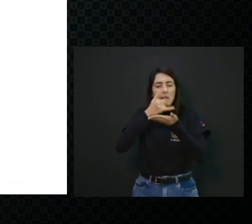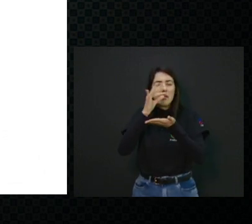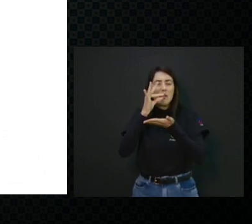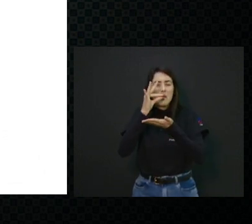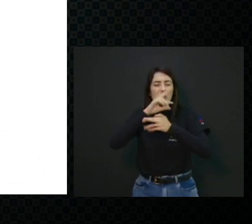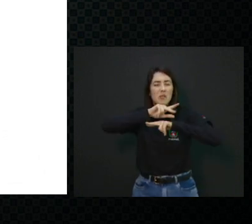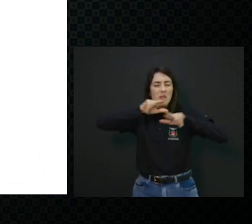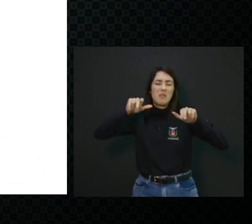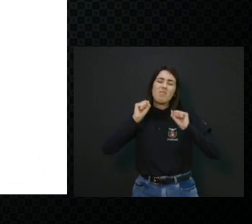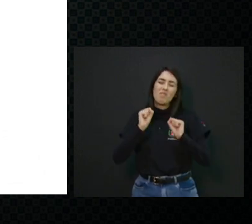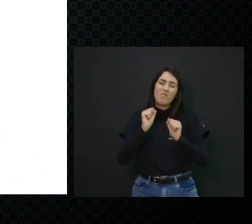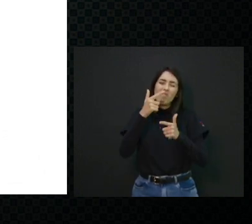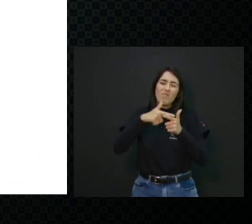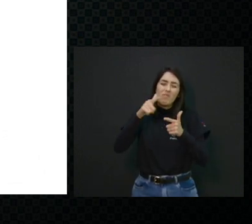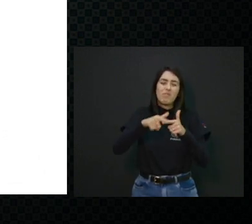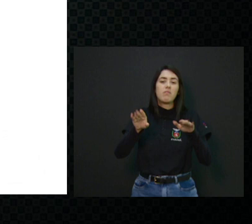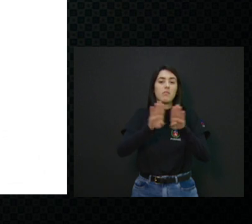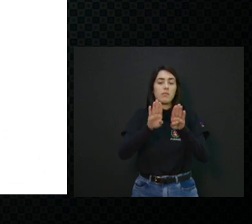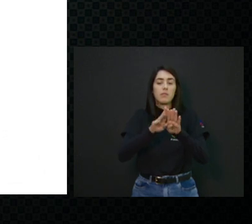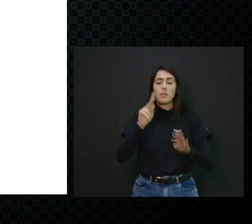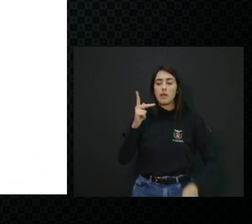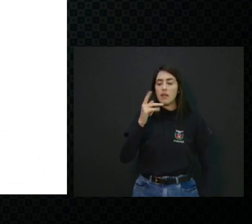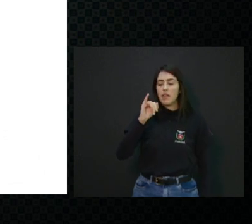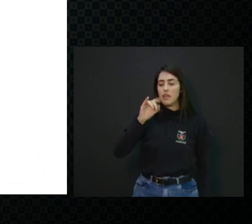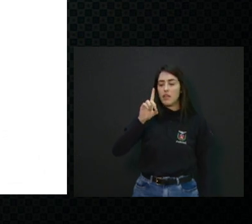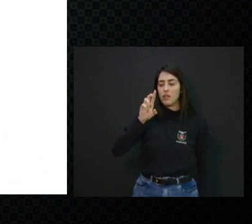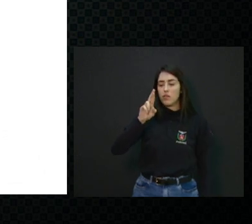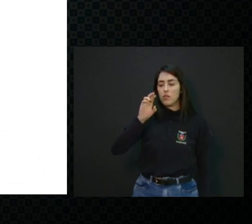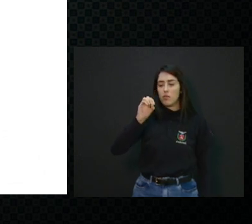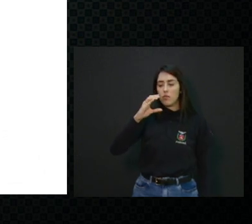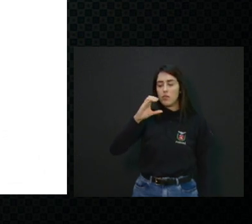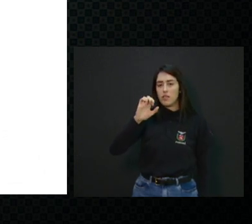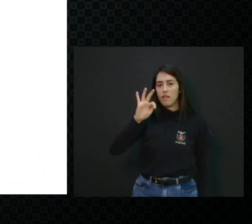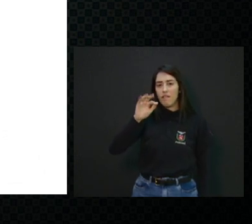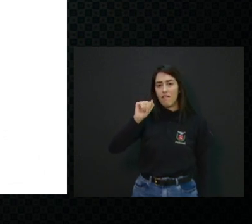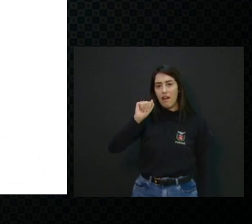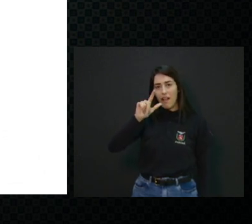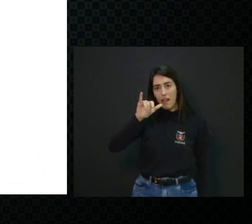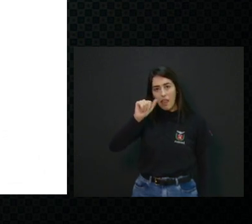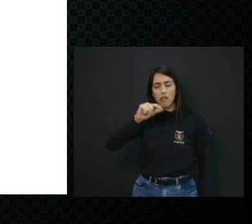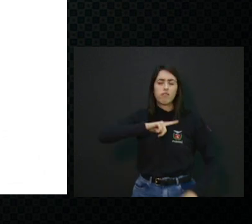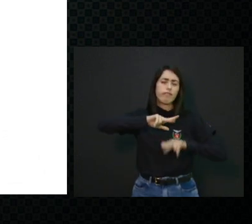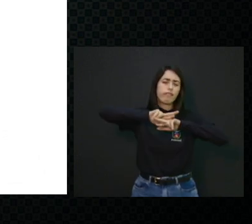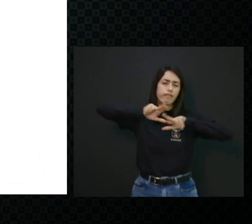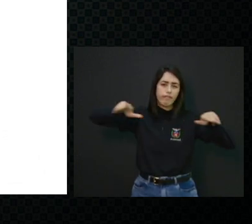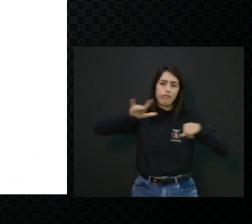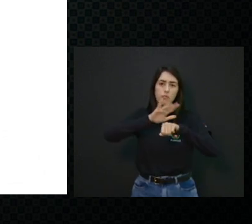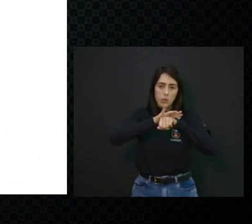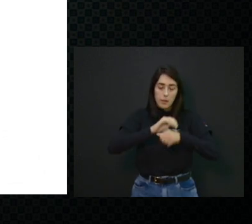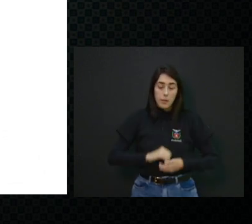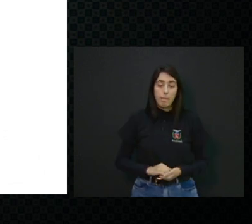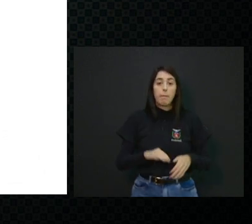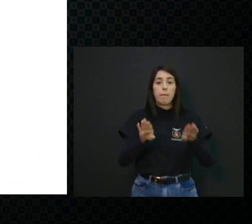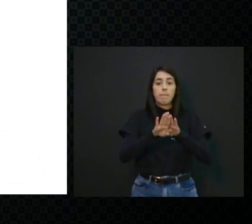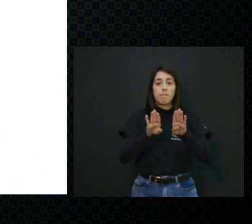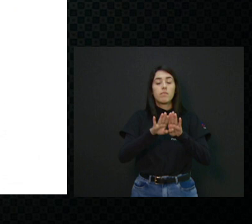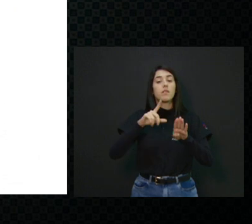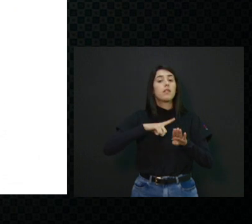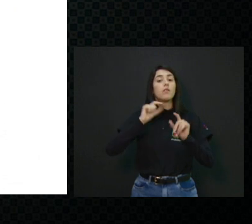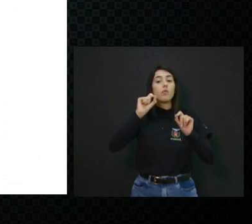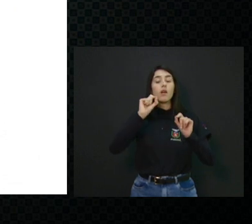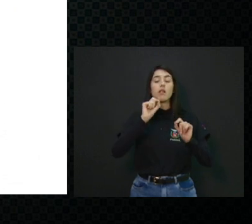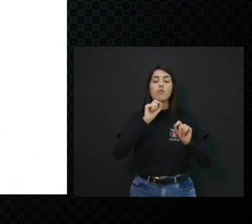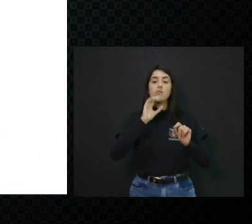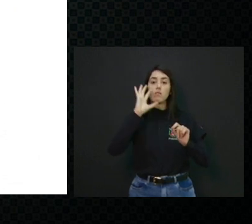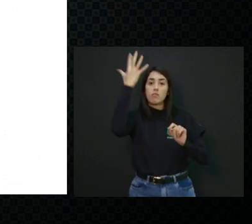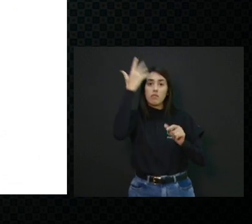gestação, hidrocefalia e microcefalia. E depois nós temos também as causas pós-natais,